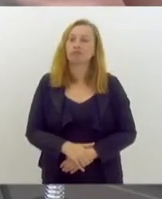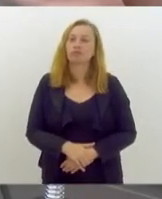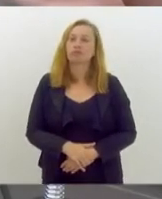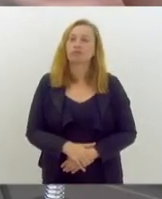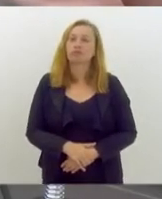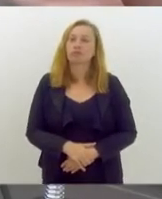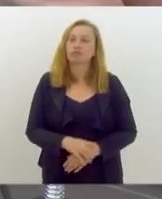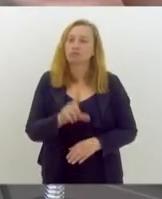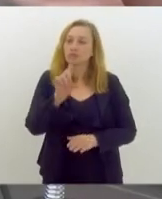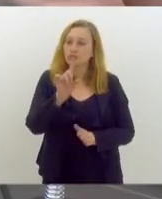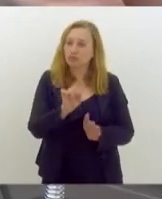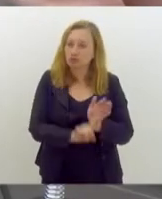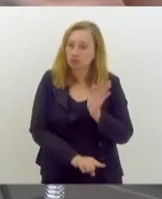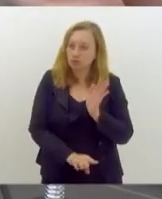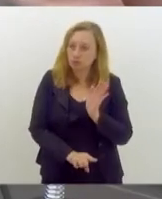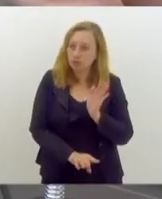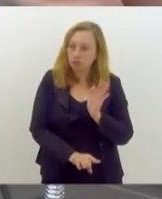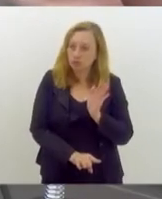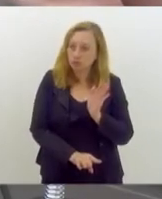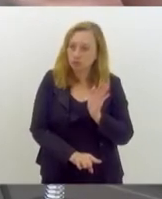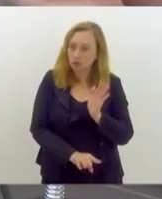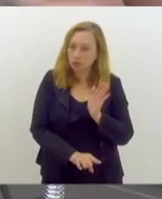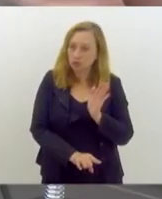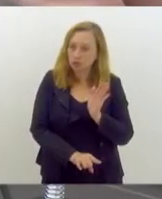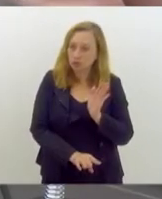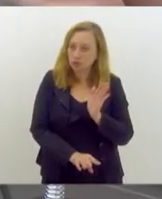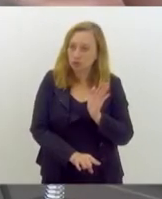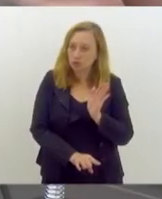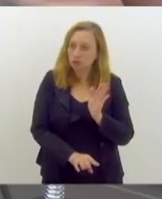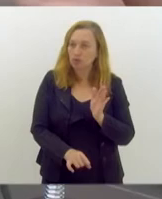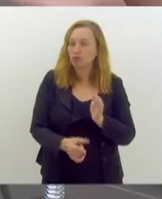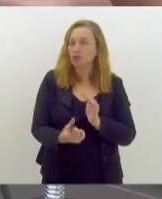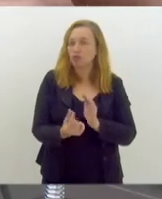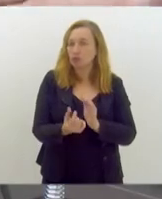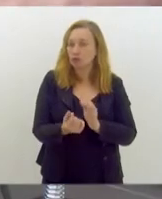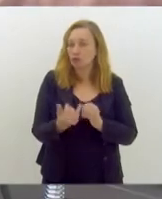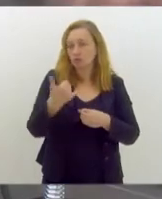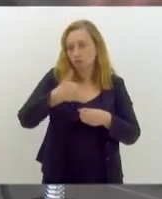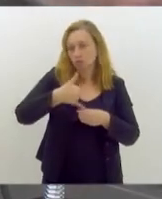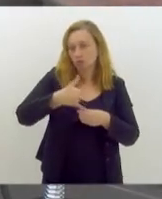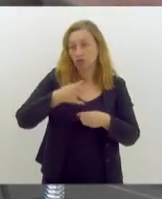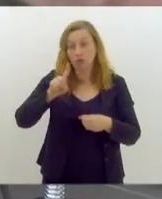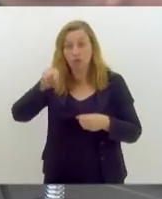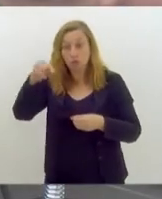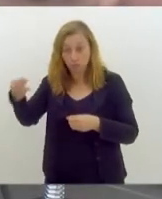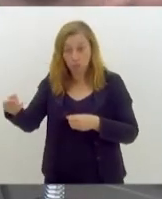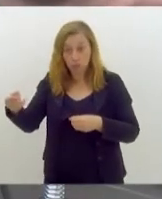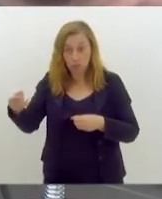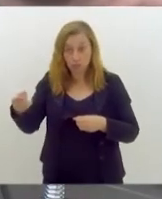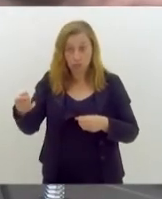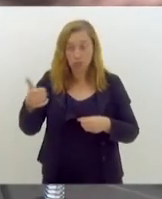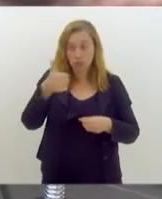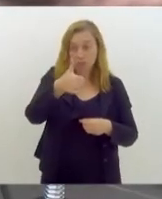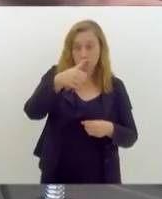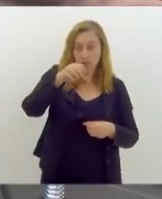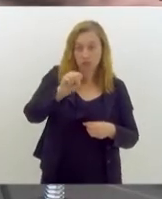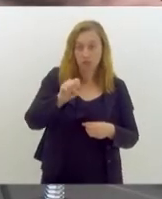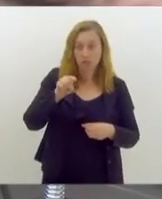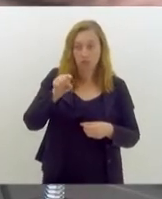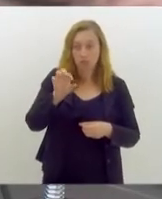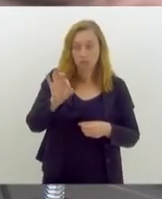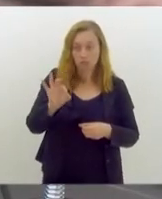reduziu alíquota de combustíveis e outros para 18 pontos